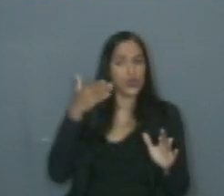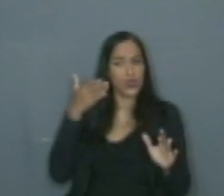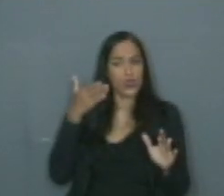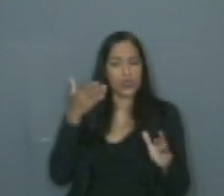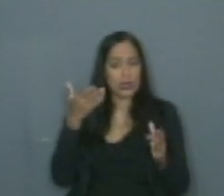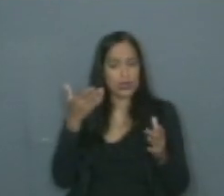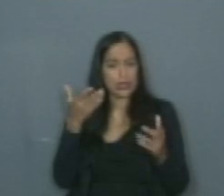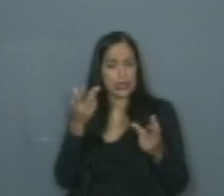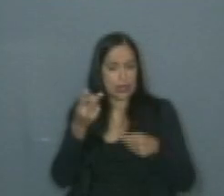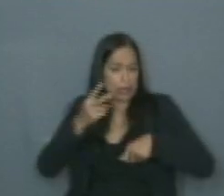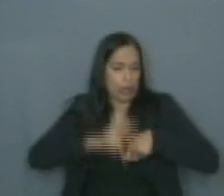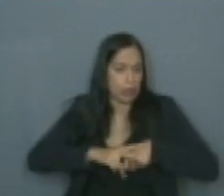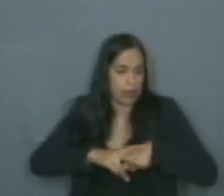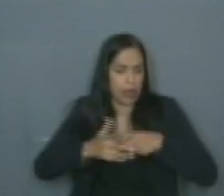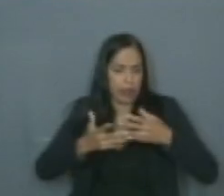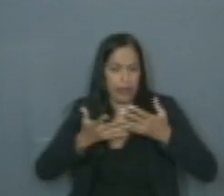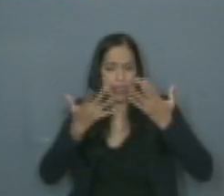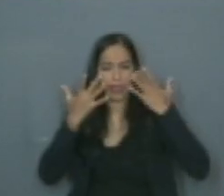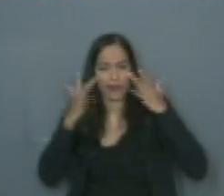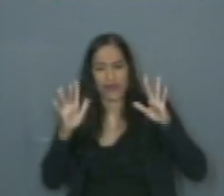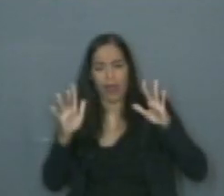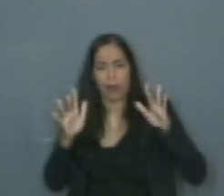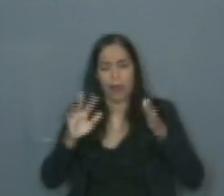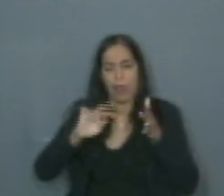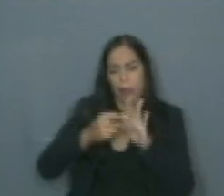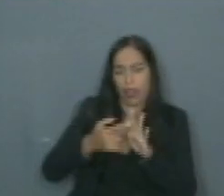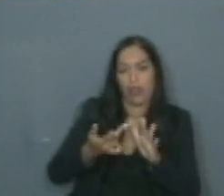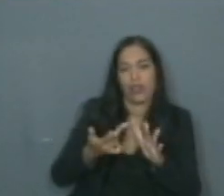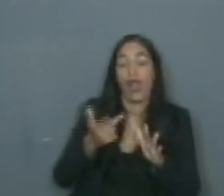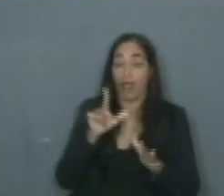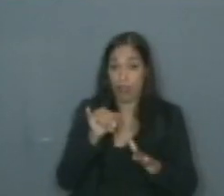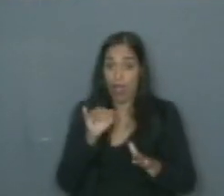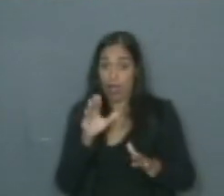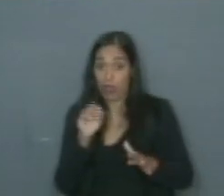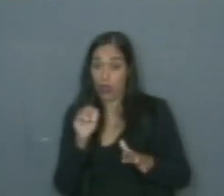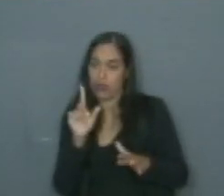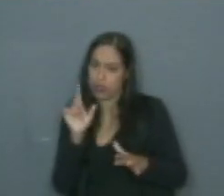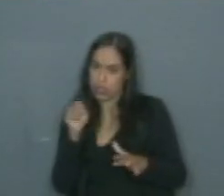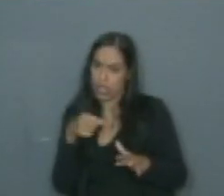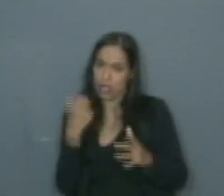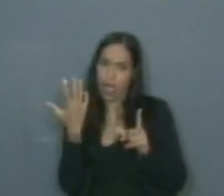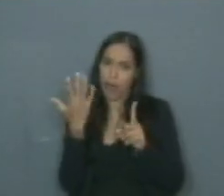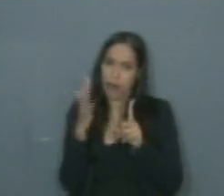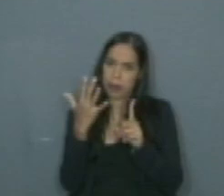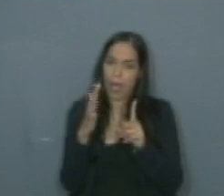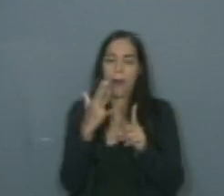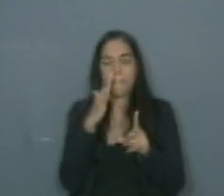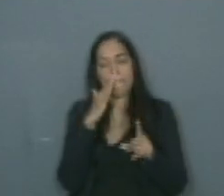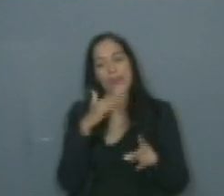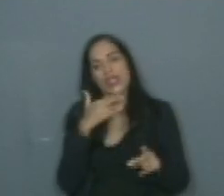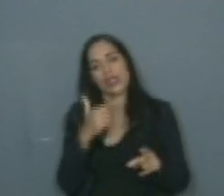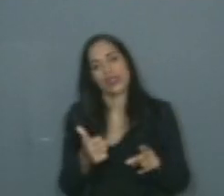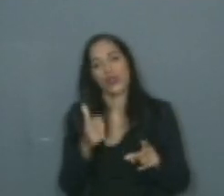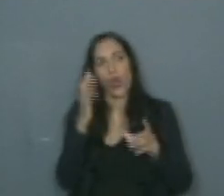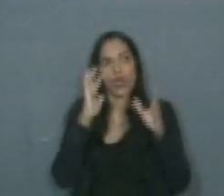merece aplauso. Eu acho que a laicidade merece aplauso e deveria ter o conhecimento de todos aqui no país. Obrigado,